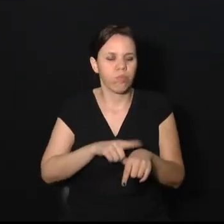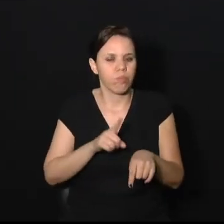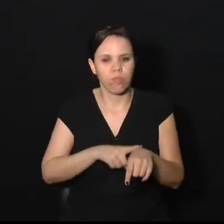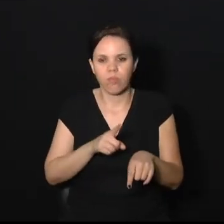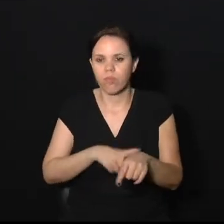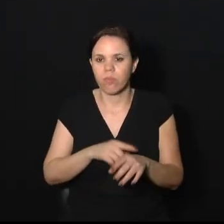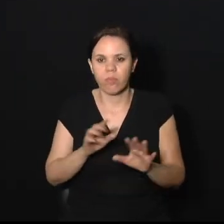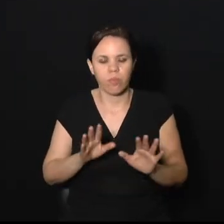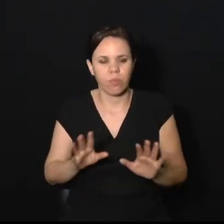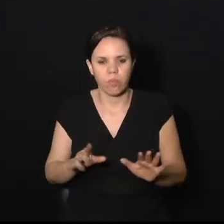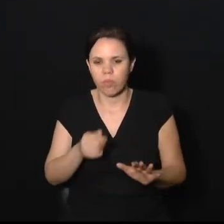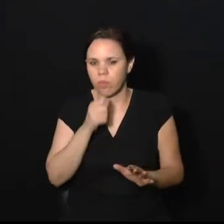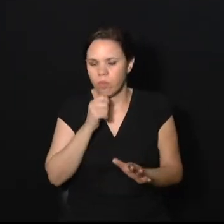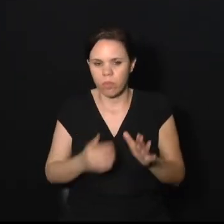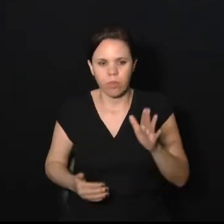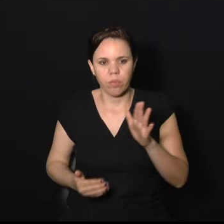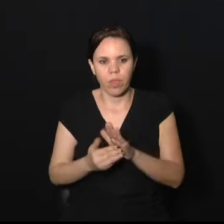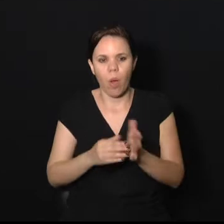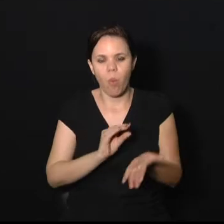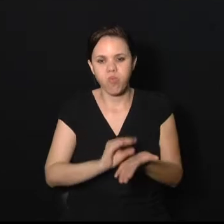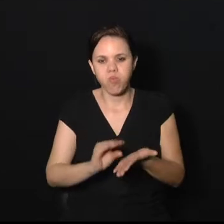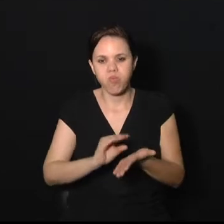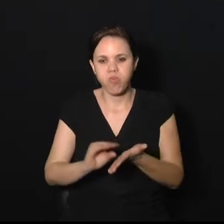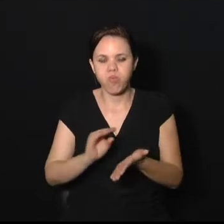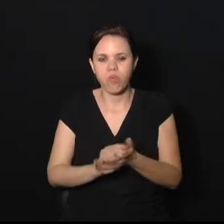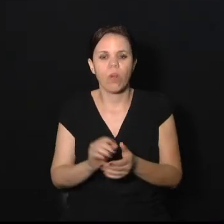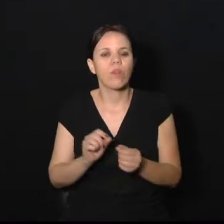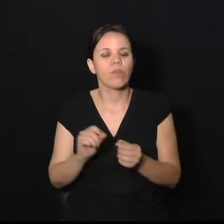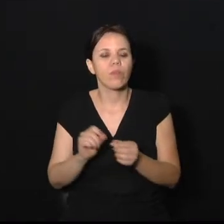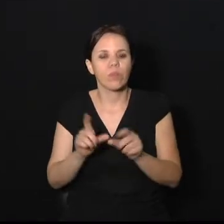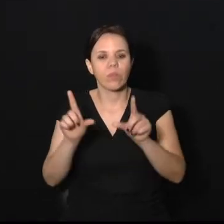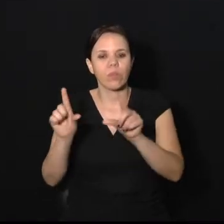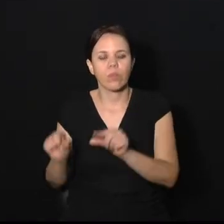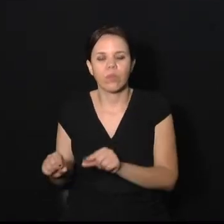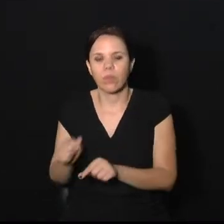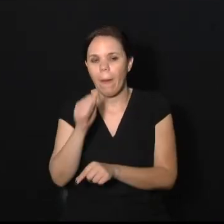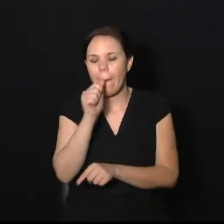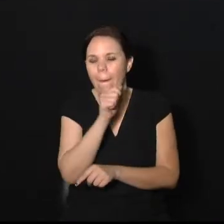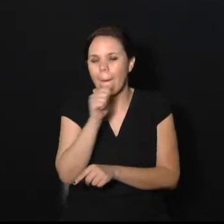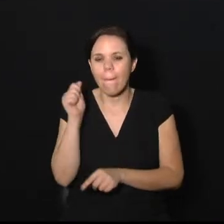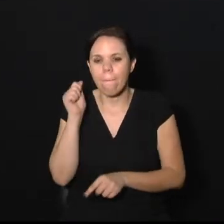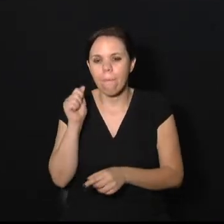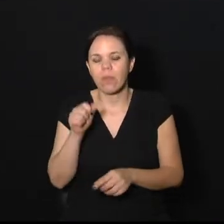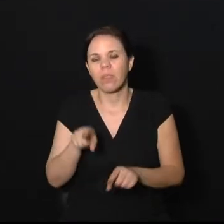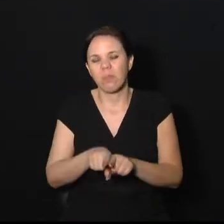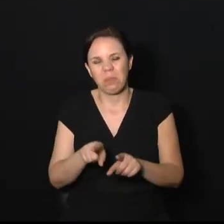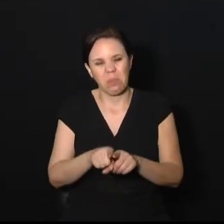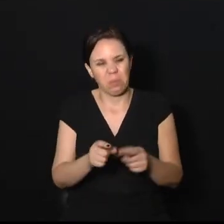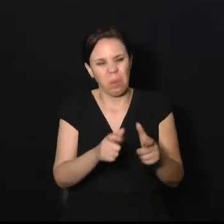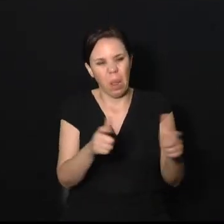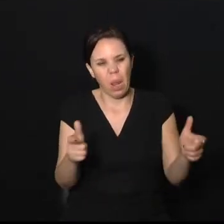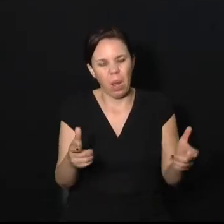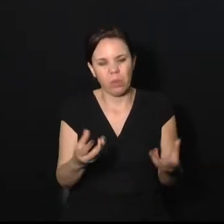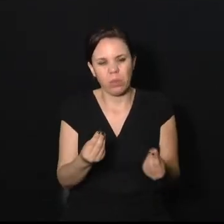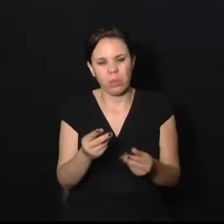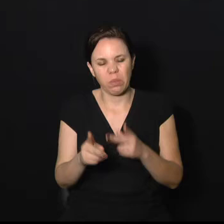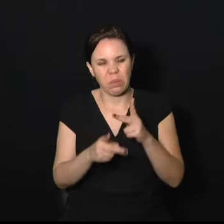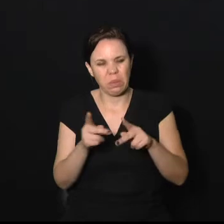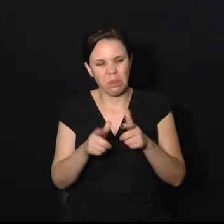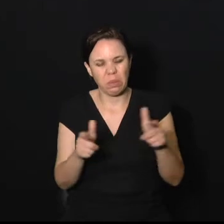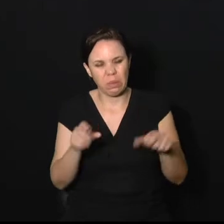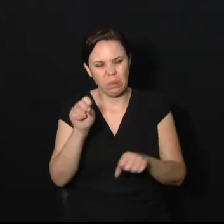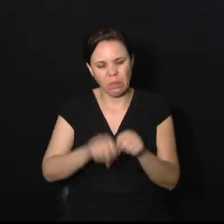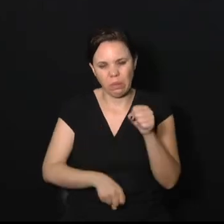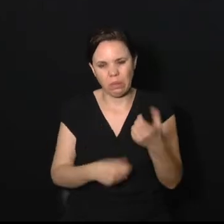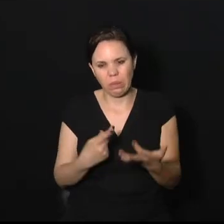mais, tinham uma limitação de orçamento, e o que eles fizeram para reduzir, estava uma crise grande de criminalidade, eles utilizaram a análise de